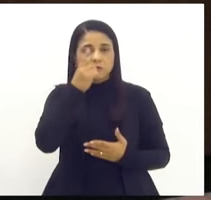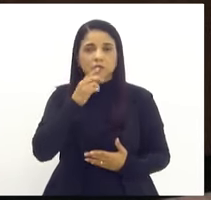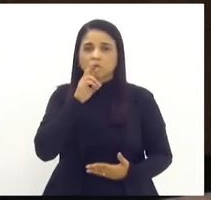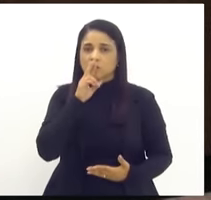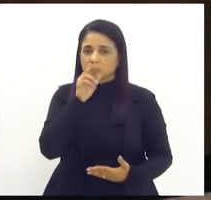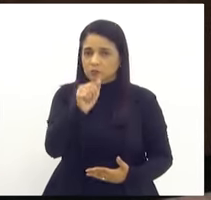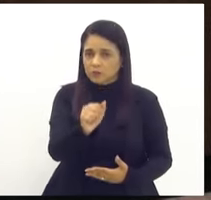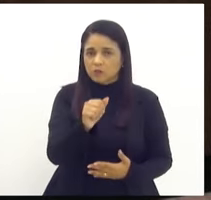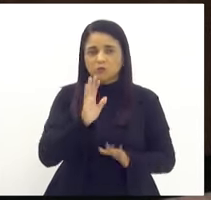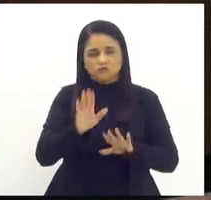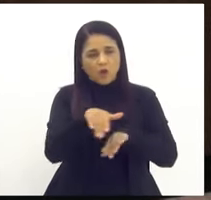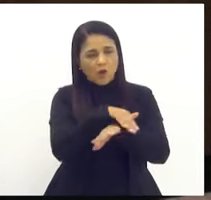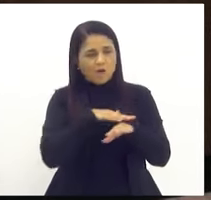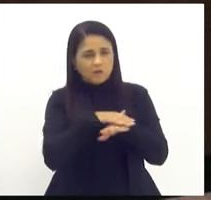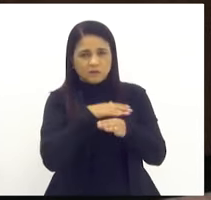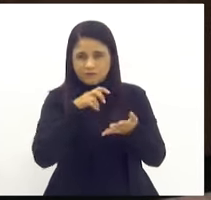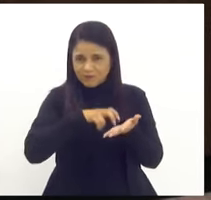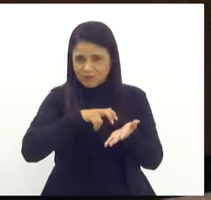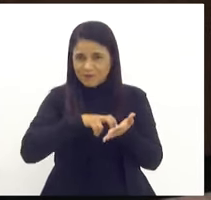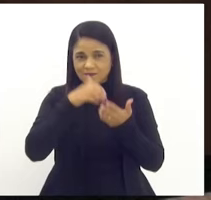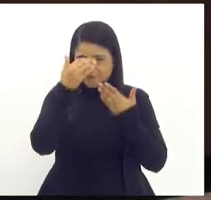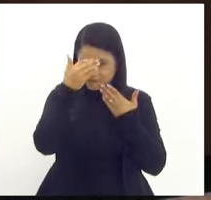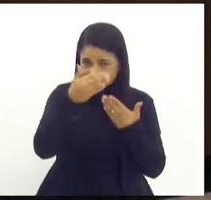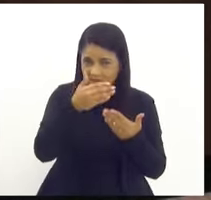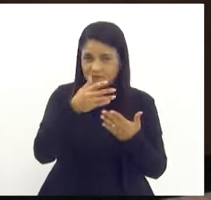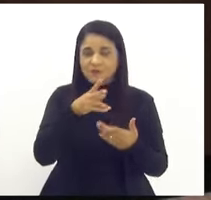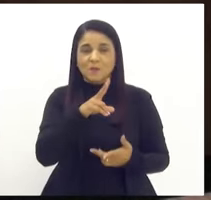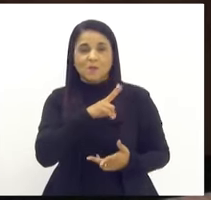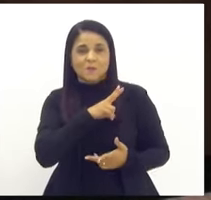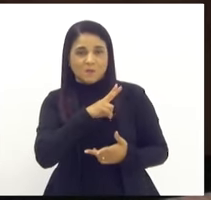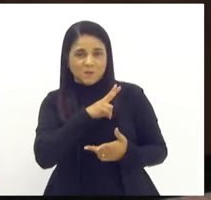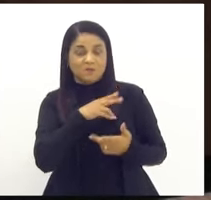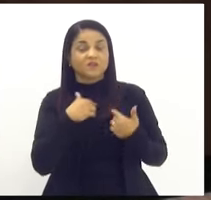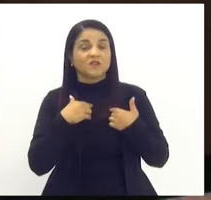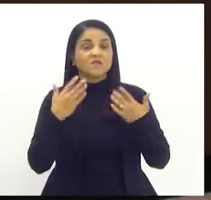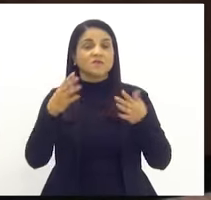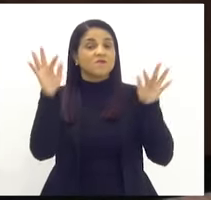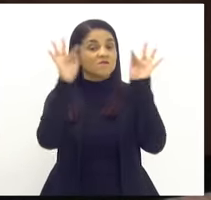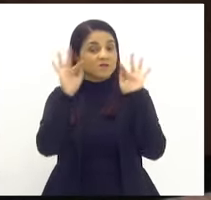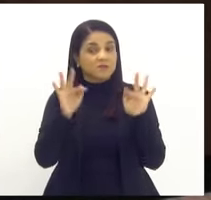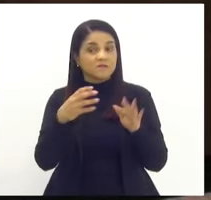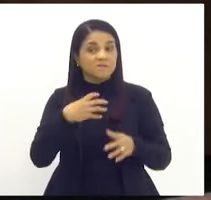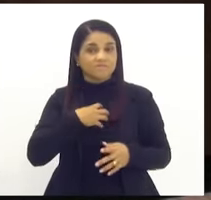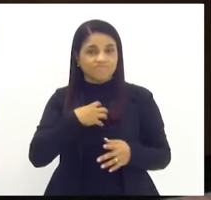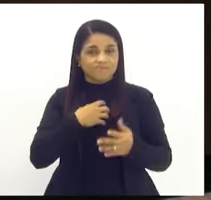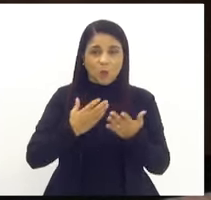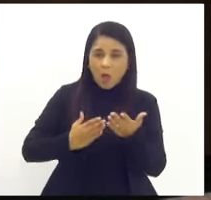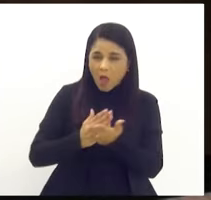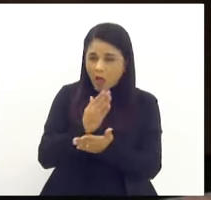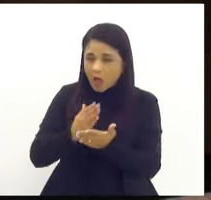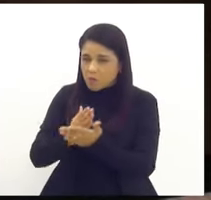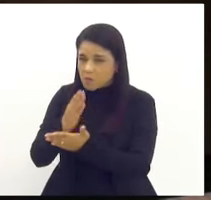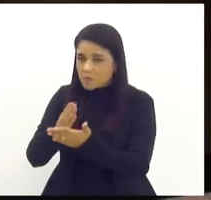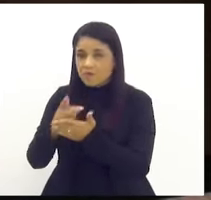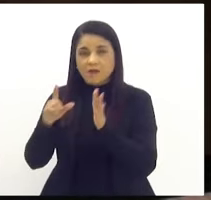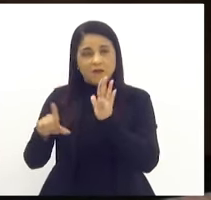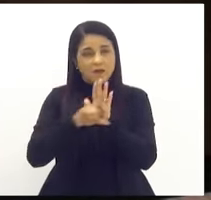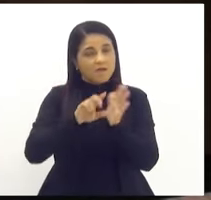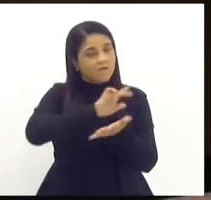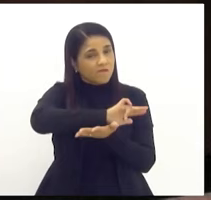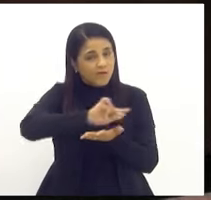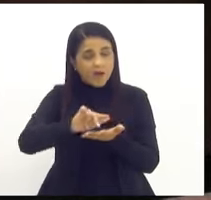com ele pessoalmente hoje de manhã e dizer que da minha felicidade eu que aprovei tantas leis